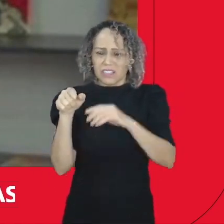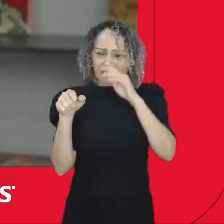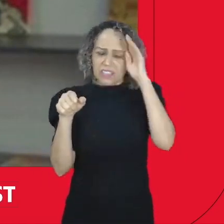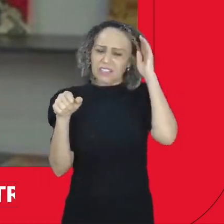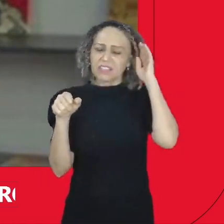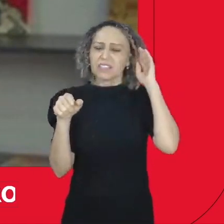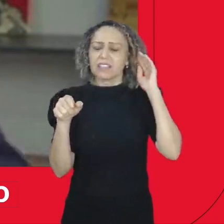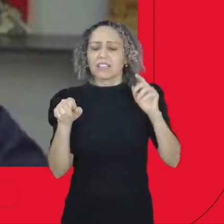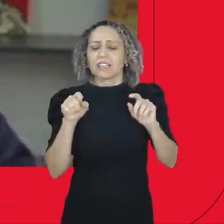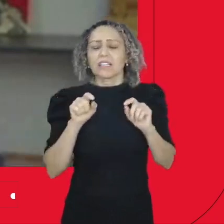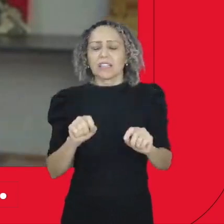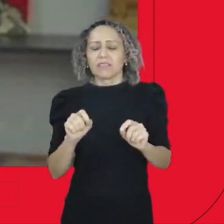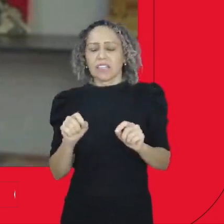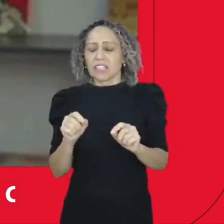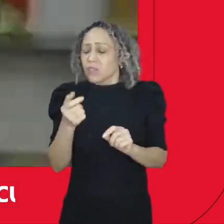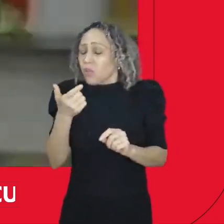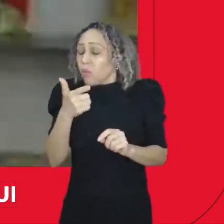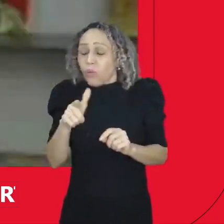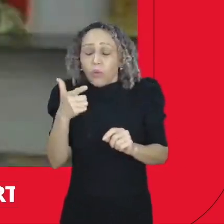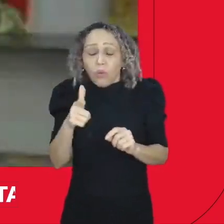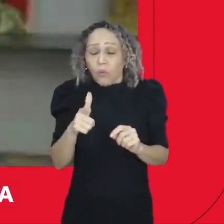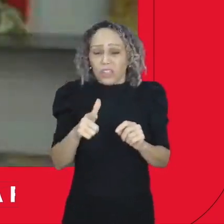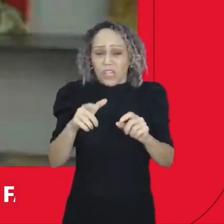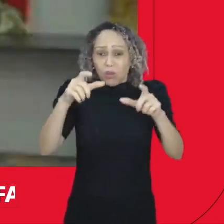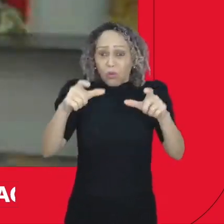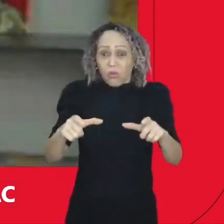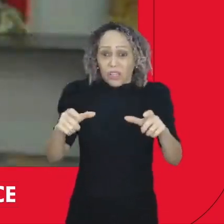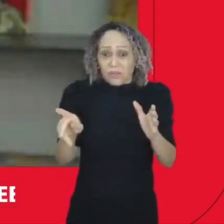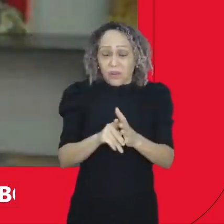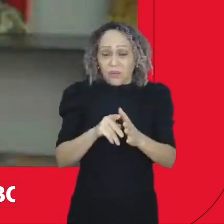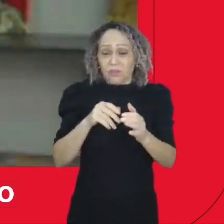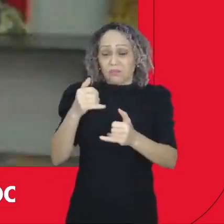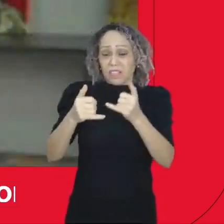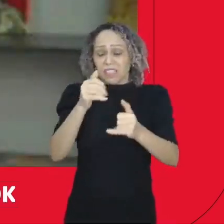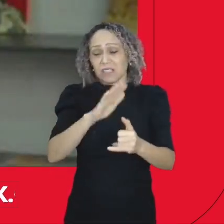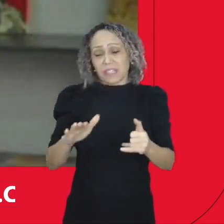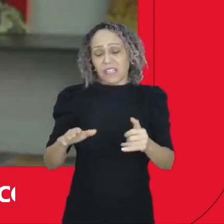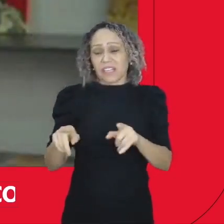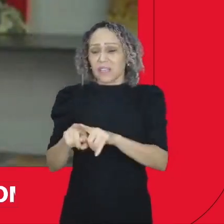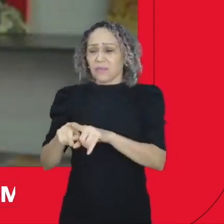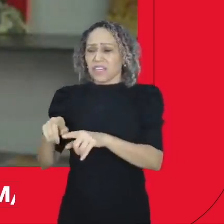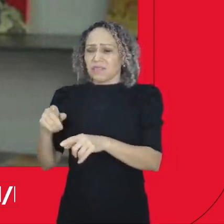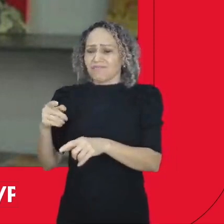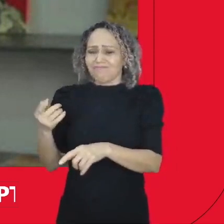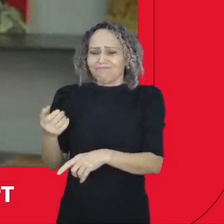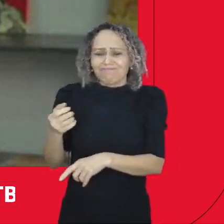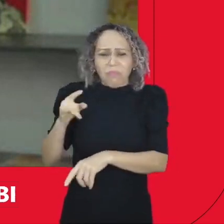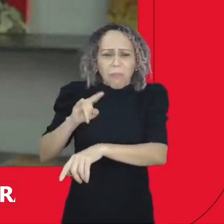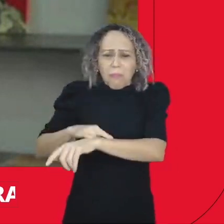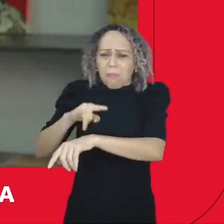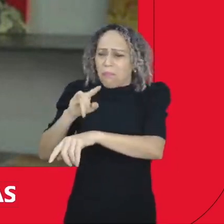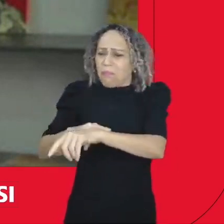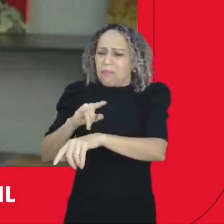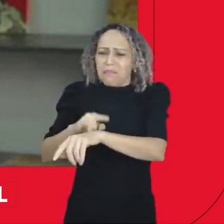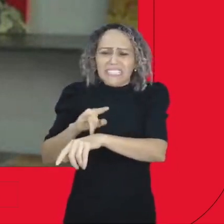Nós investimos também em obras de infraestrutura nas escolas. Hoje, Amanda, nós temos